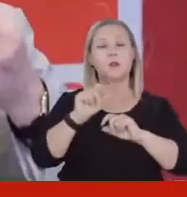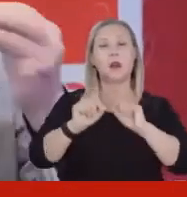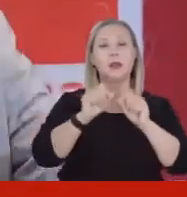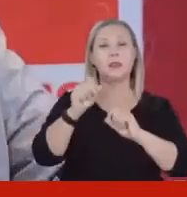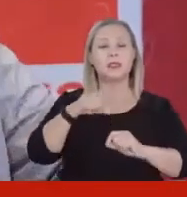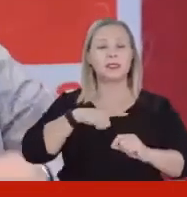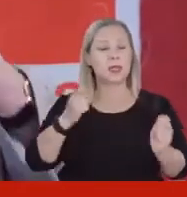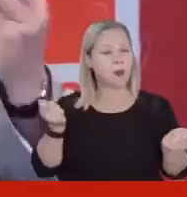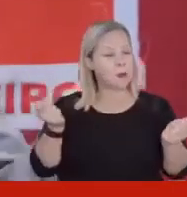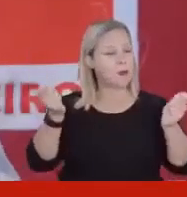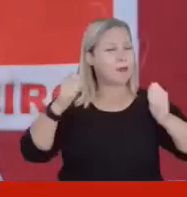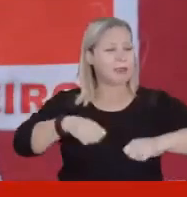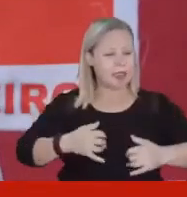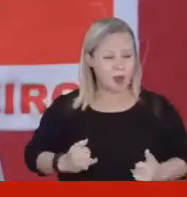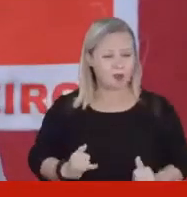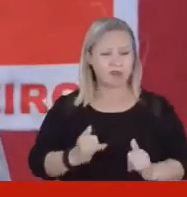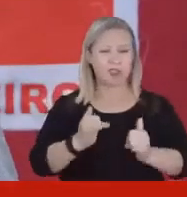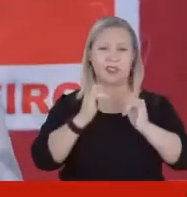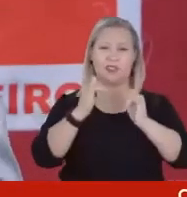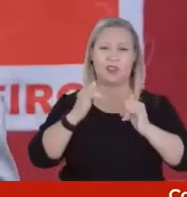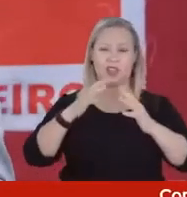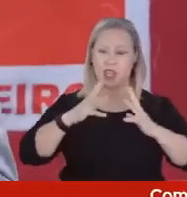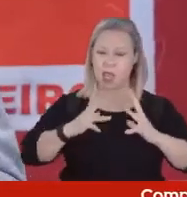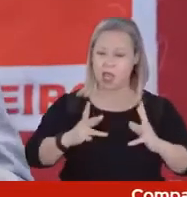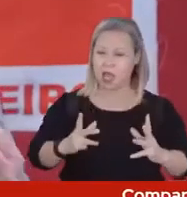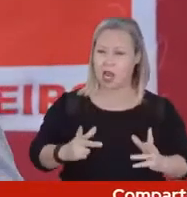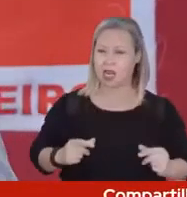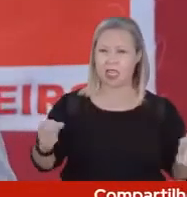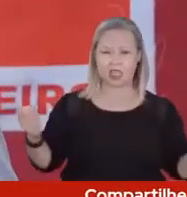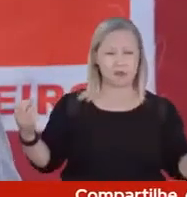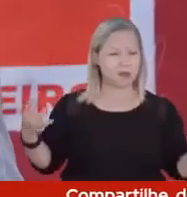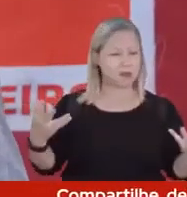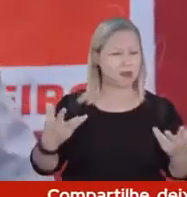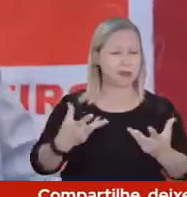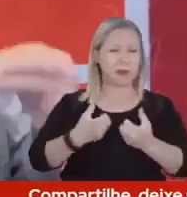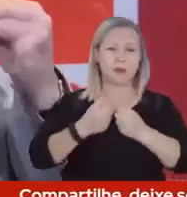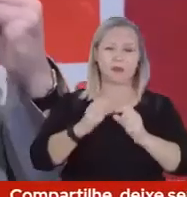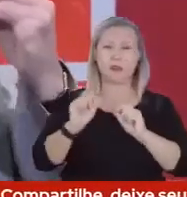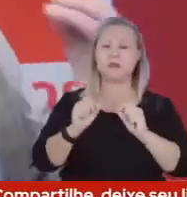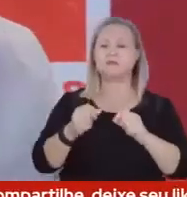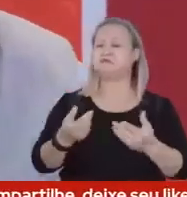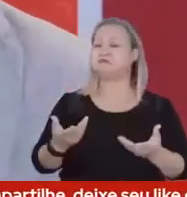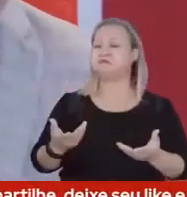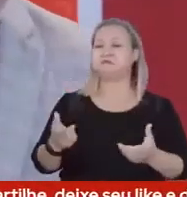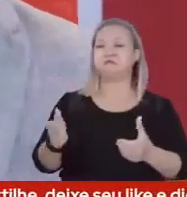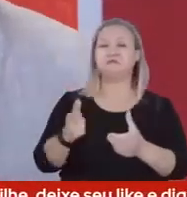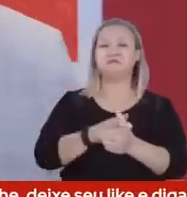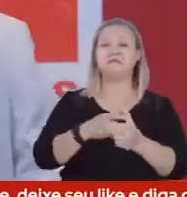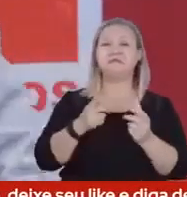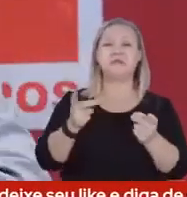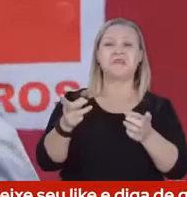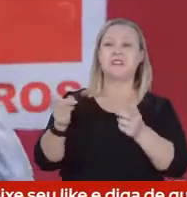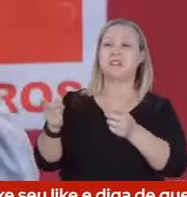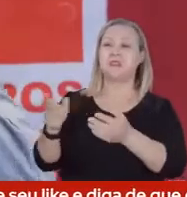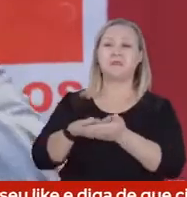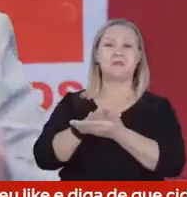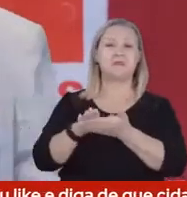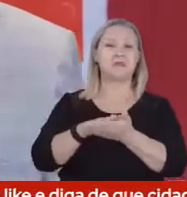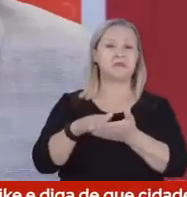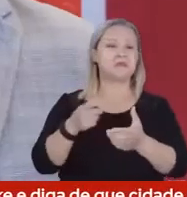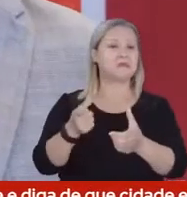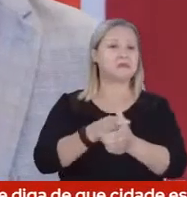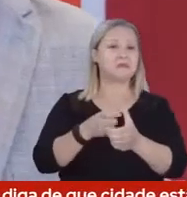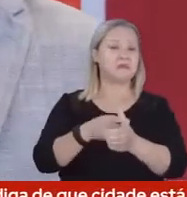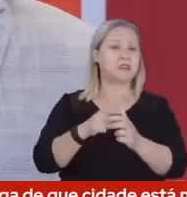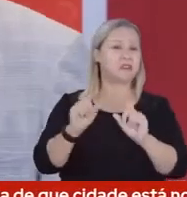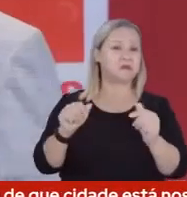energia limpa tão extraordinário que a gente não deve nada a ninguém. Você tem energia eólica, você tem energia de